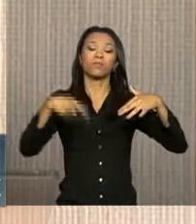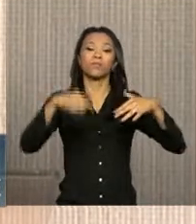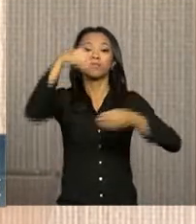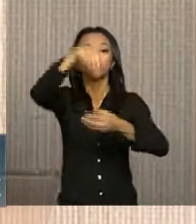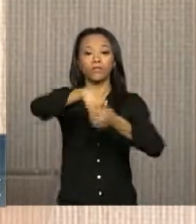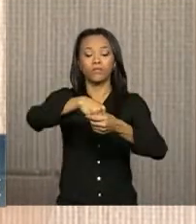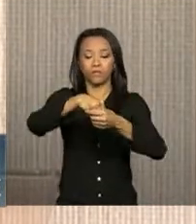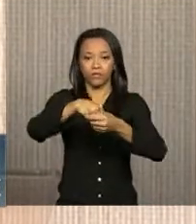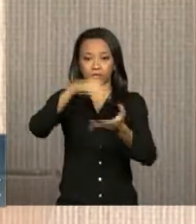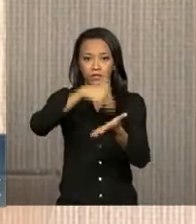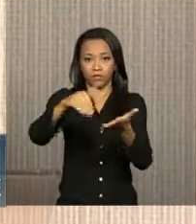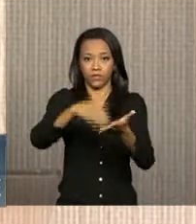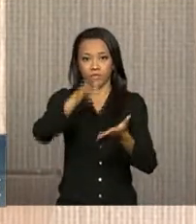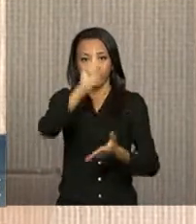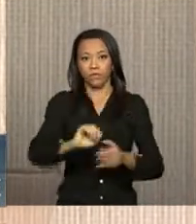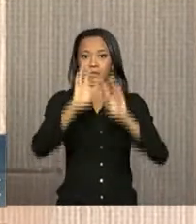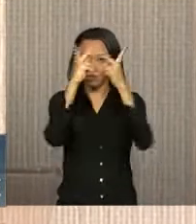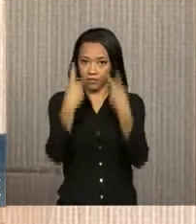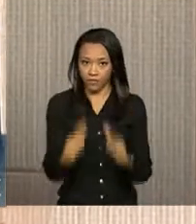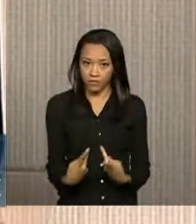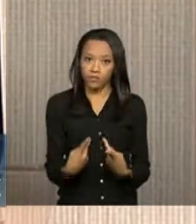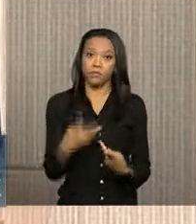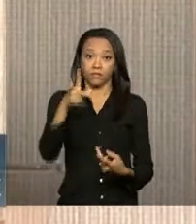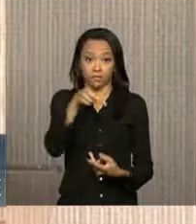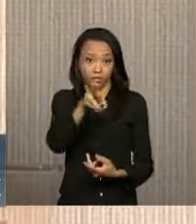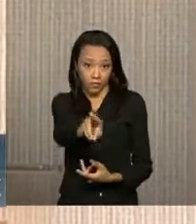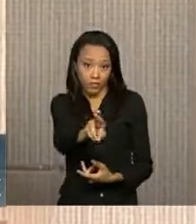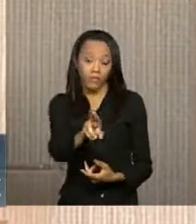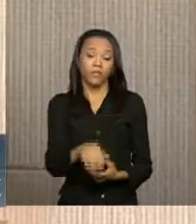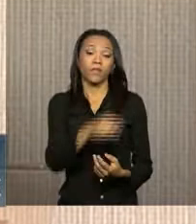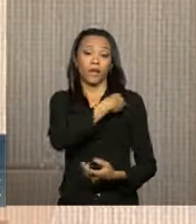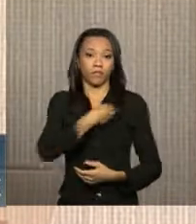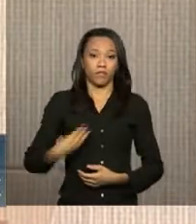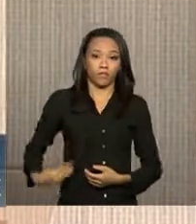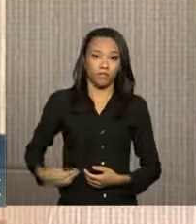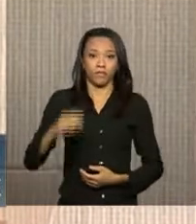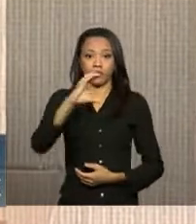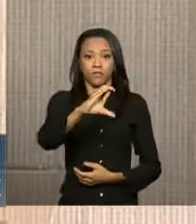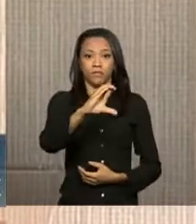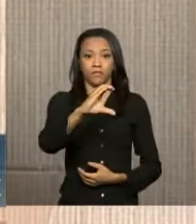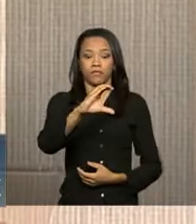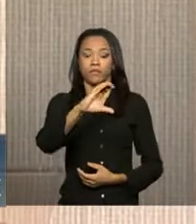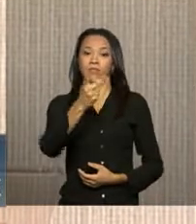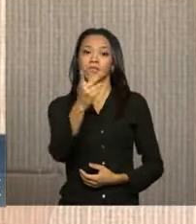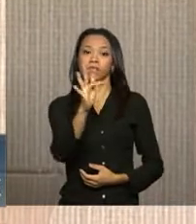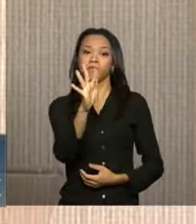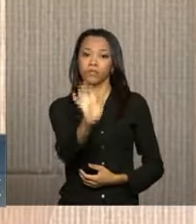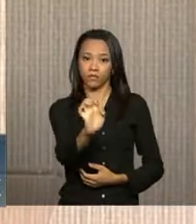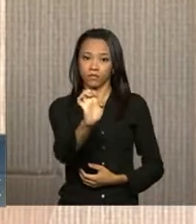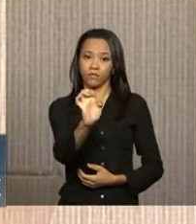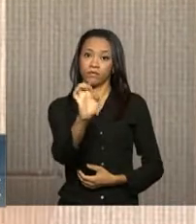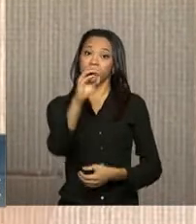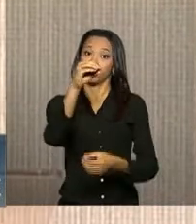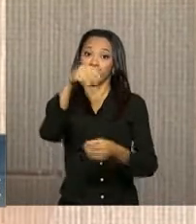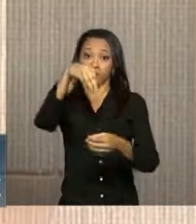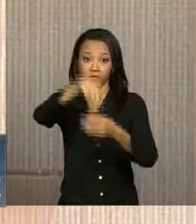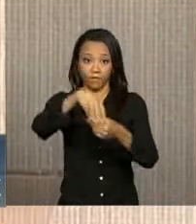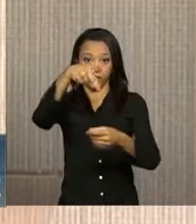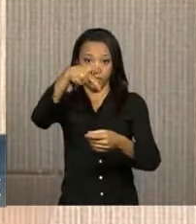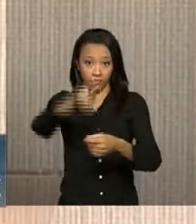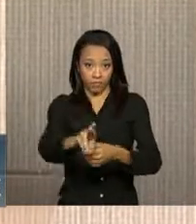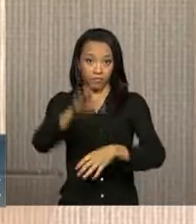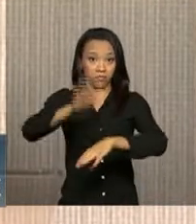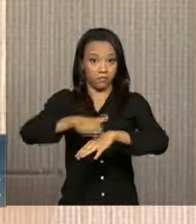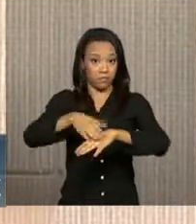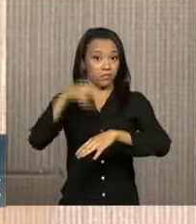da presidência da república a ministra de estado chefe da secretaria de direitos humanos da presidência da república no uso de